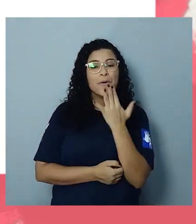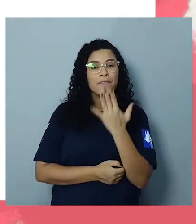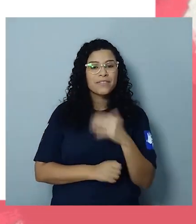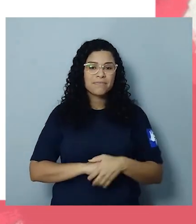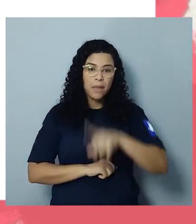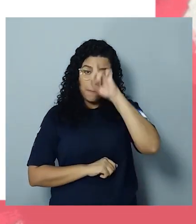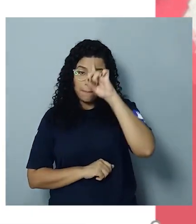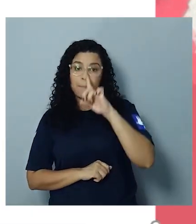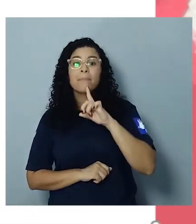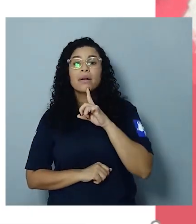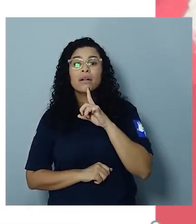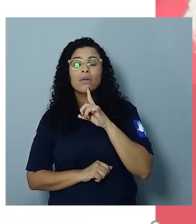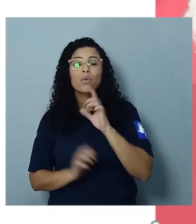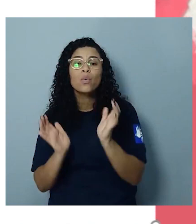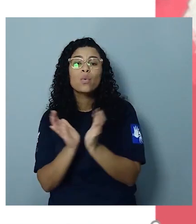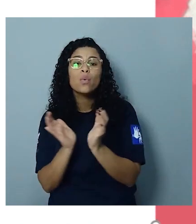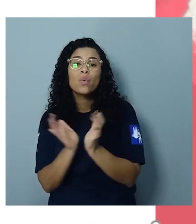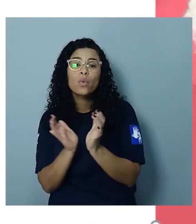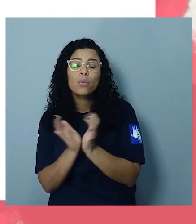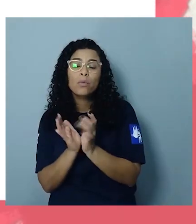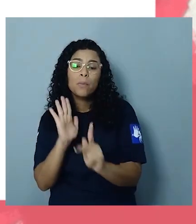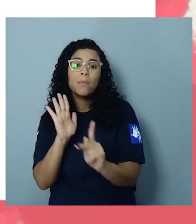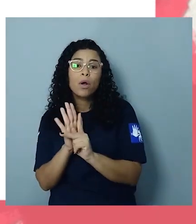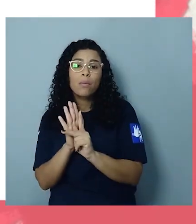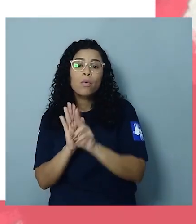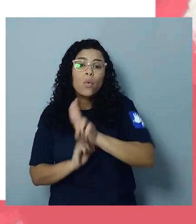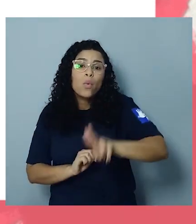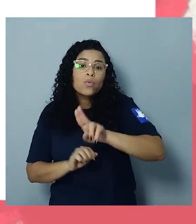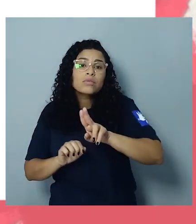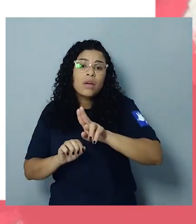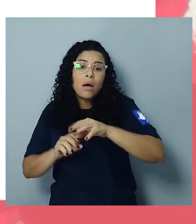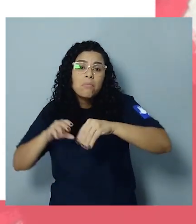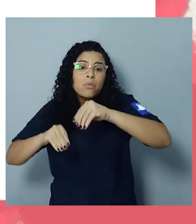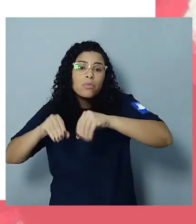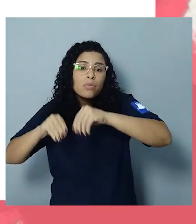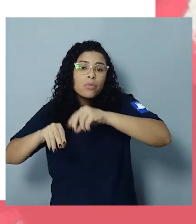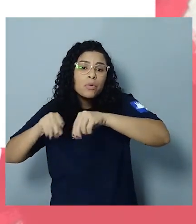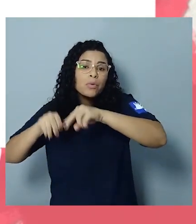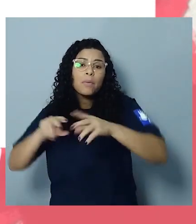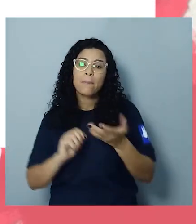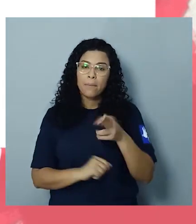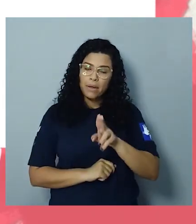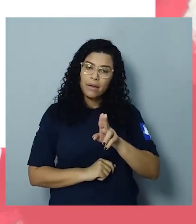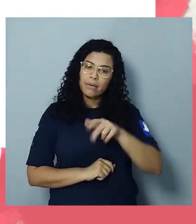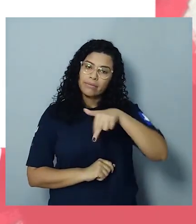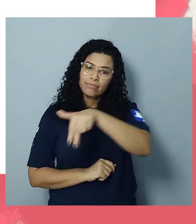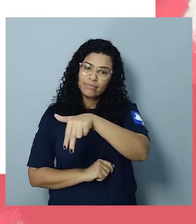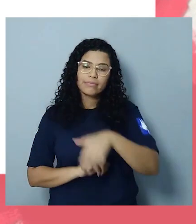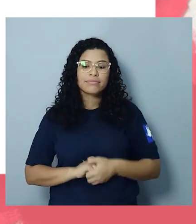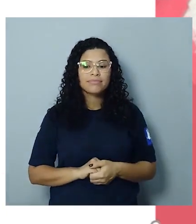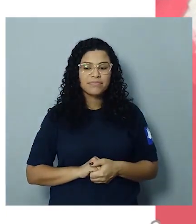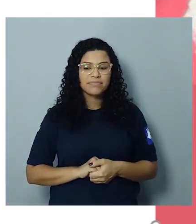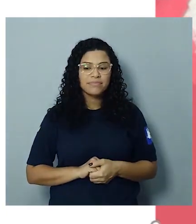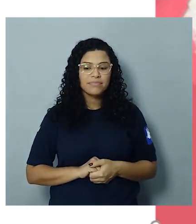por cor os amarelos são os bichinhos que andam com suas Patinhas no chão os rostinhos são os bichinhos que